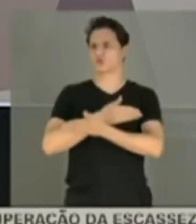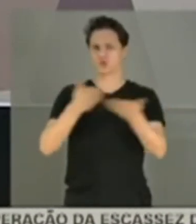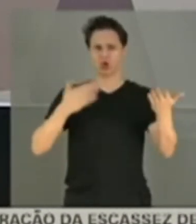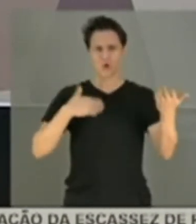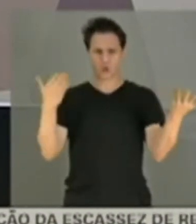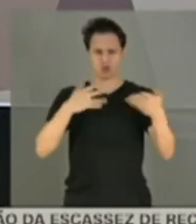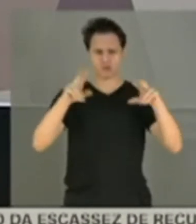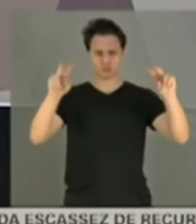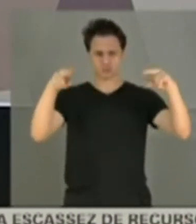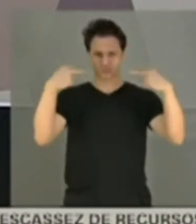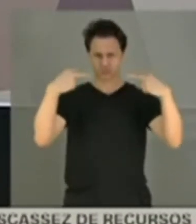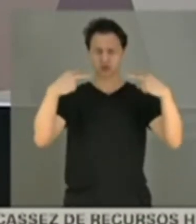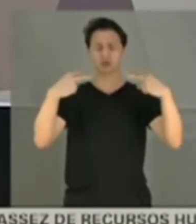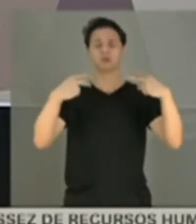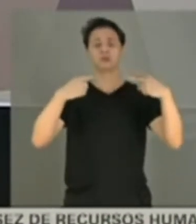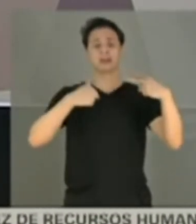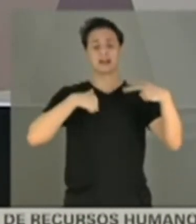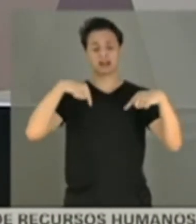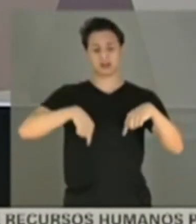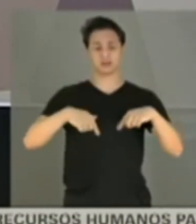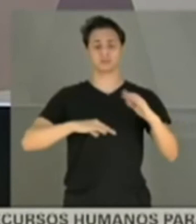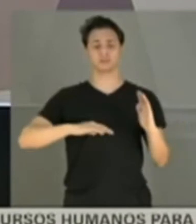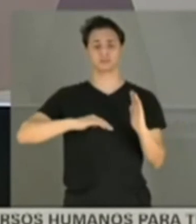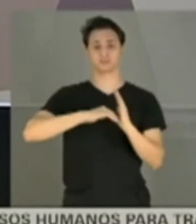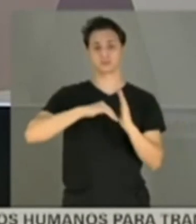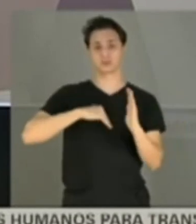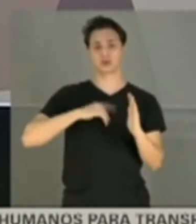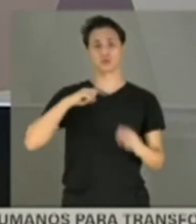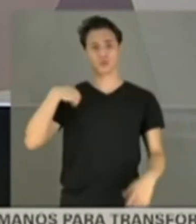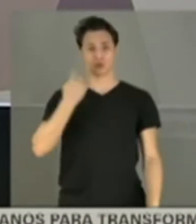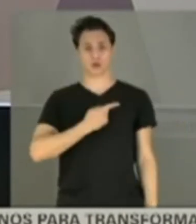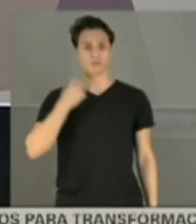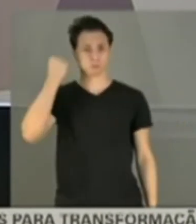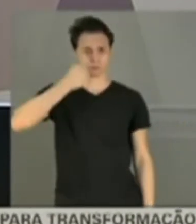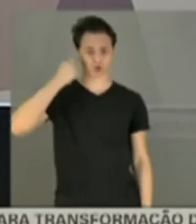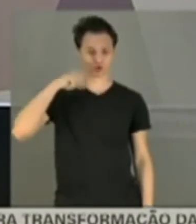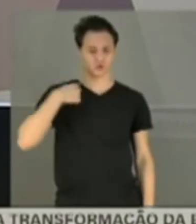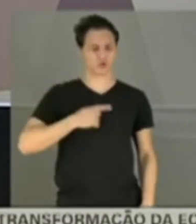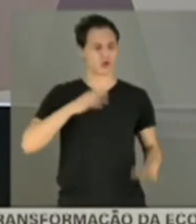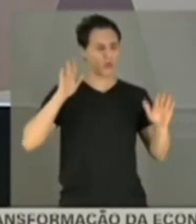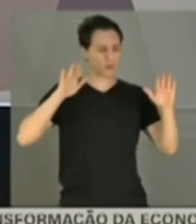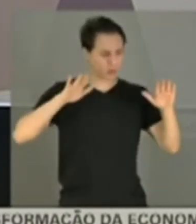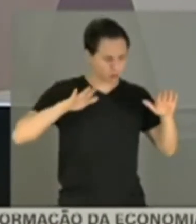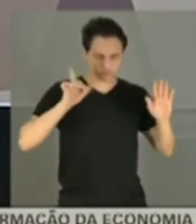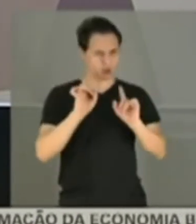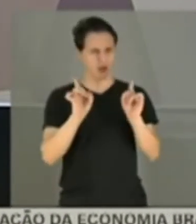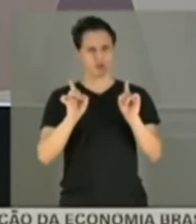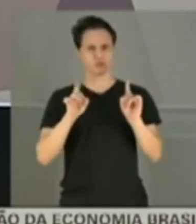ouvindo, o Senado, nós senadores, não nos curvaremos a arroubos.